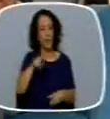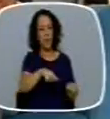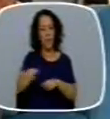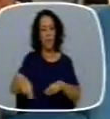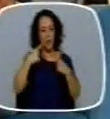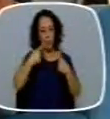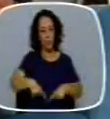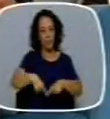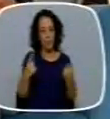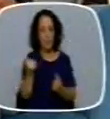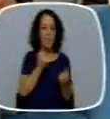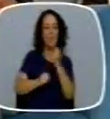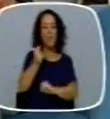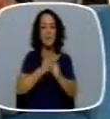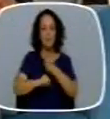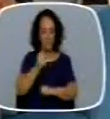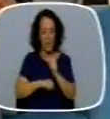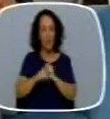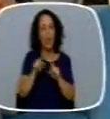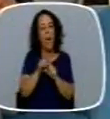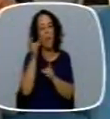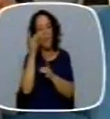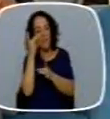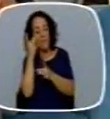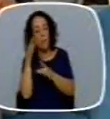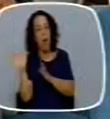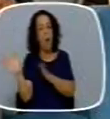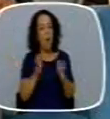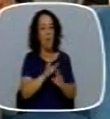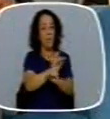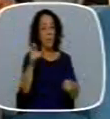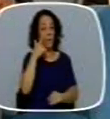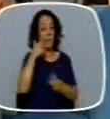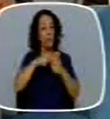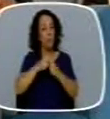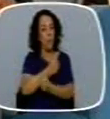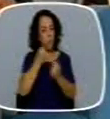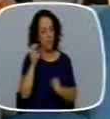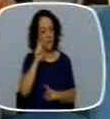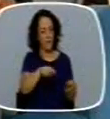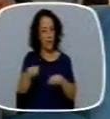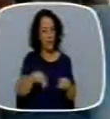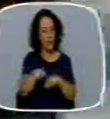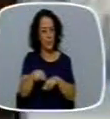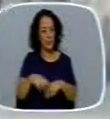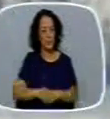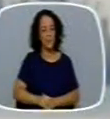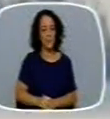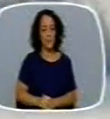Truck. É uma forma divertida para chamar a atenção de um grave problema, o da obesidade. Vamos ver o vídeo.